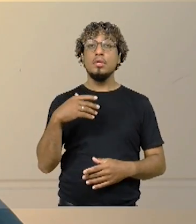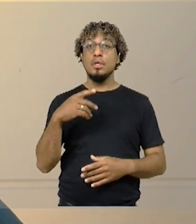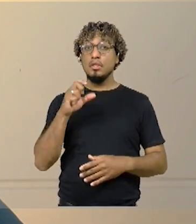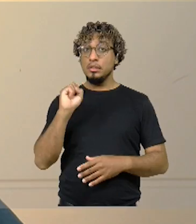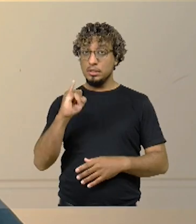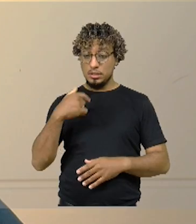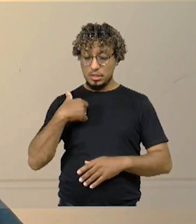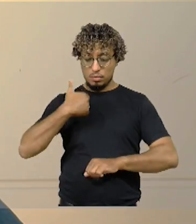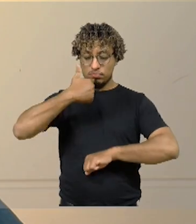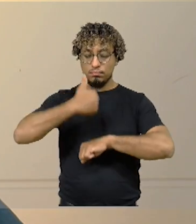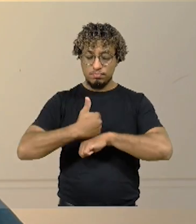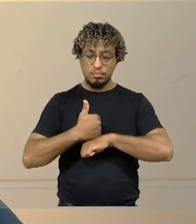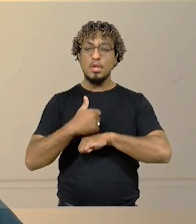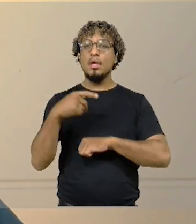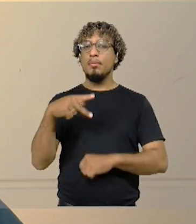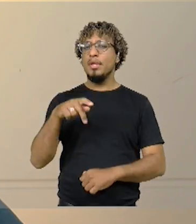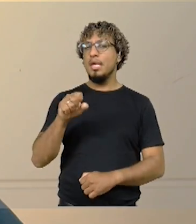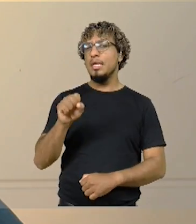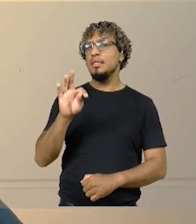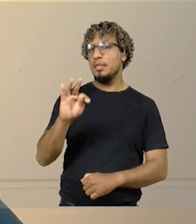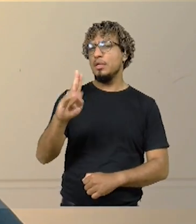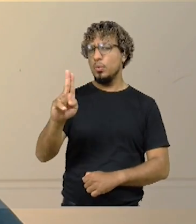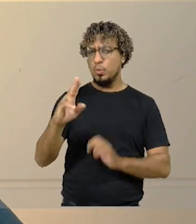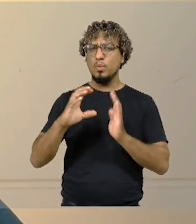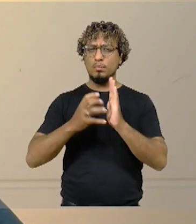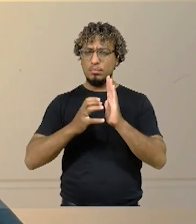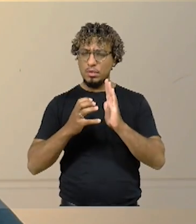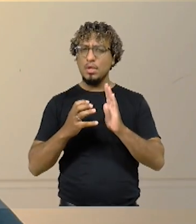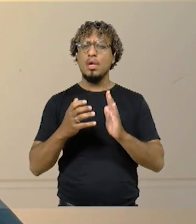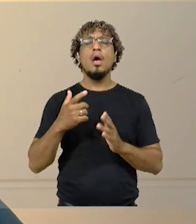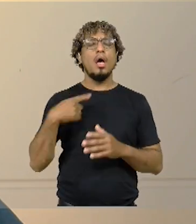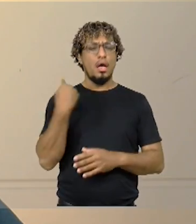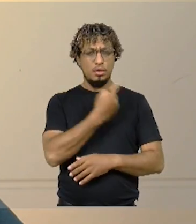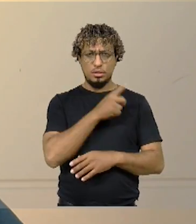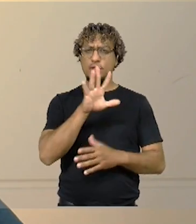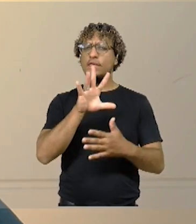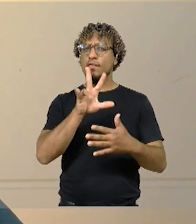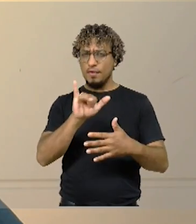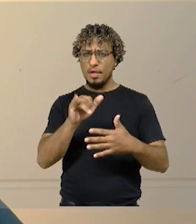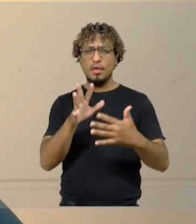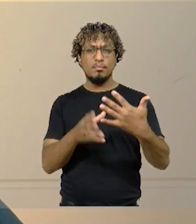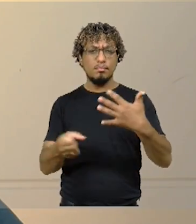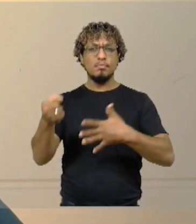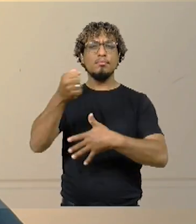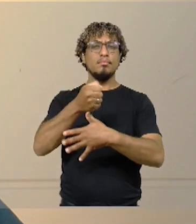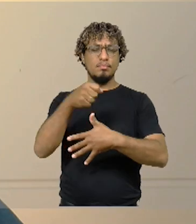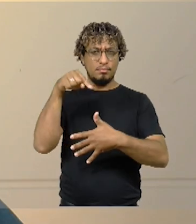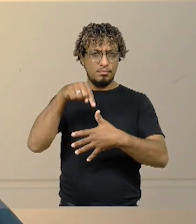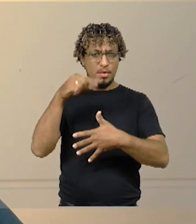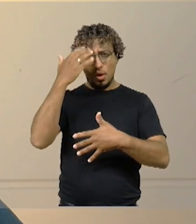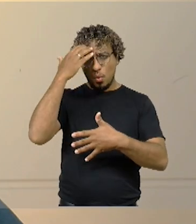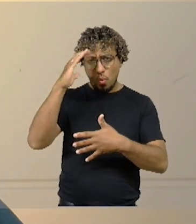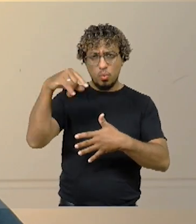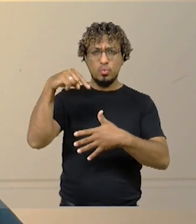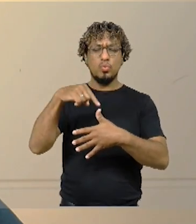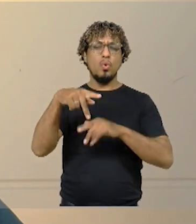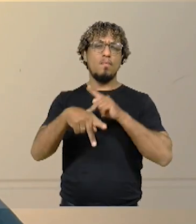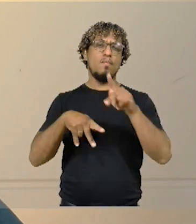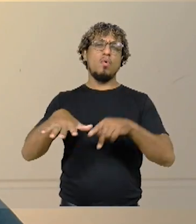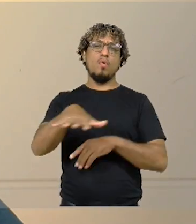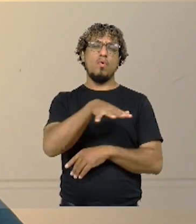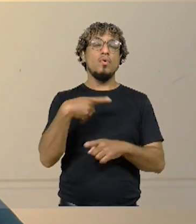importante, o Carnaval, que é muito importante. Como inserir os artistas da terra nesses grandes eventos e também ao longo do ano, não